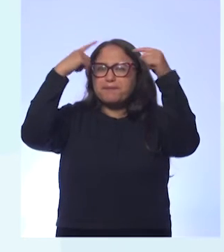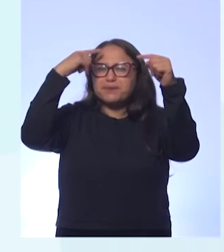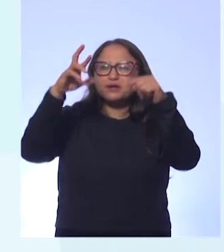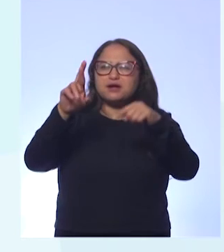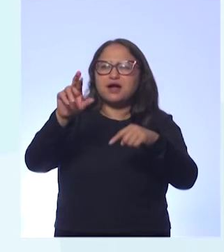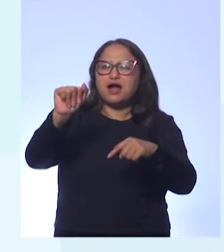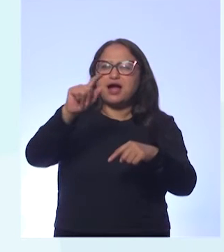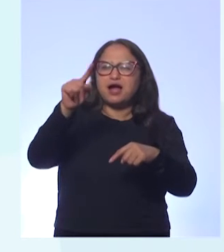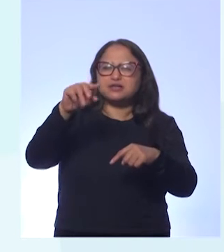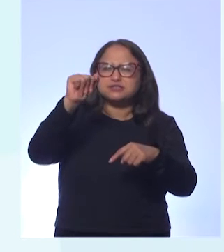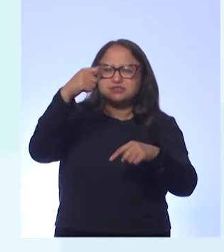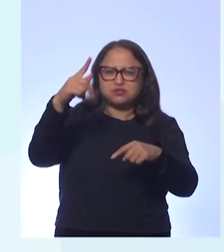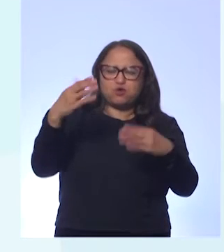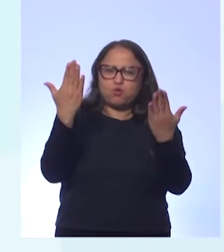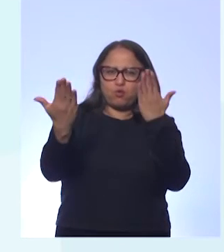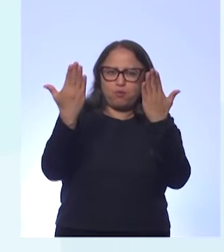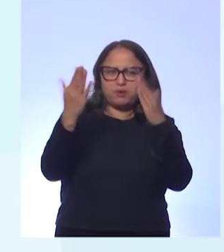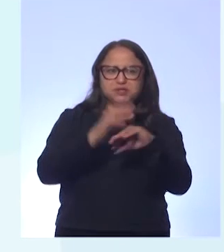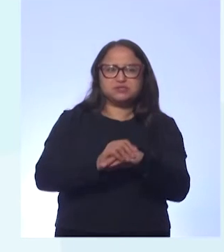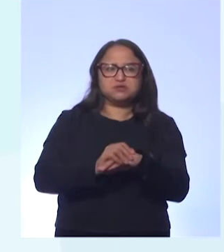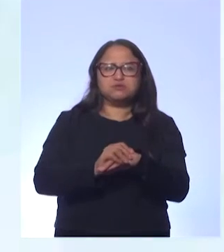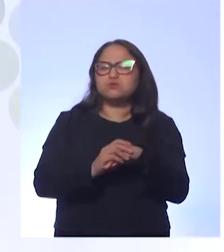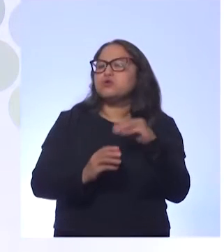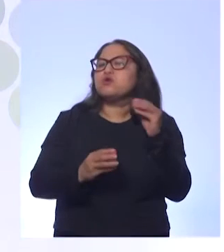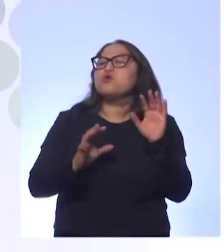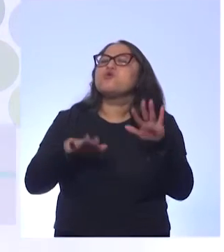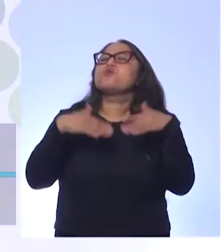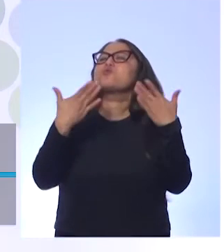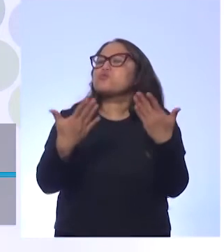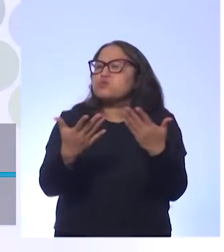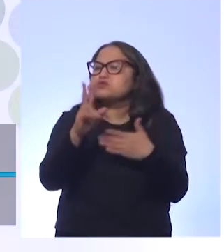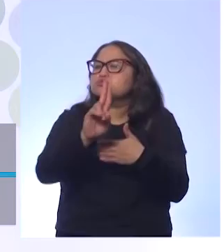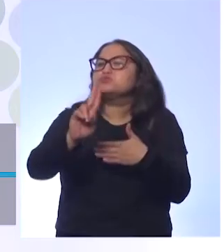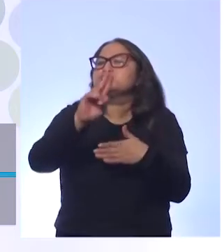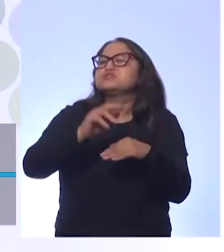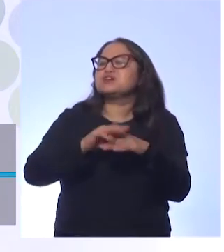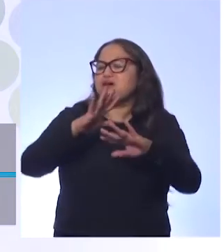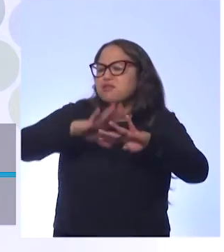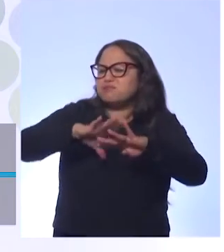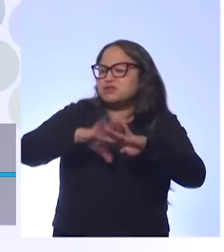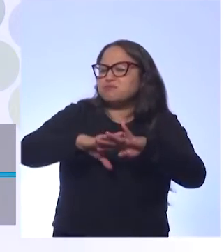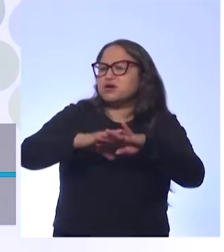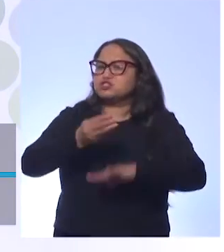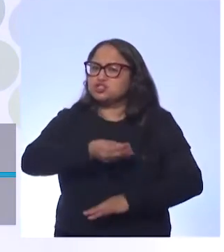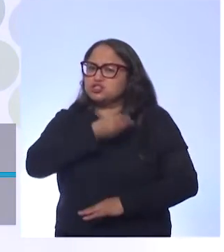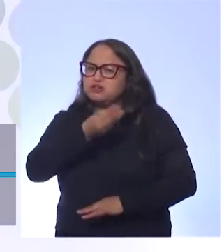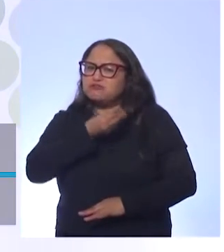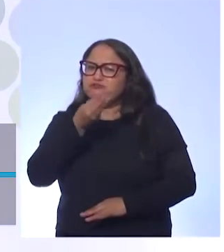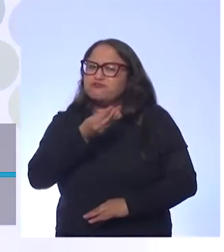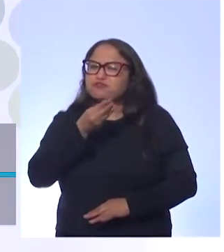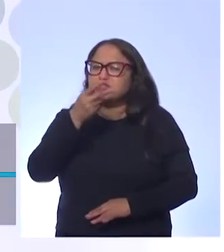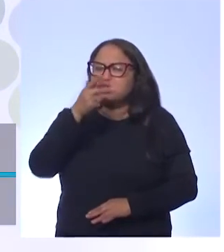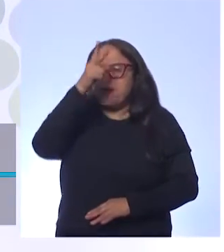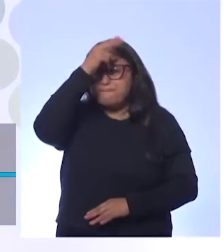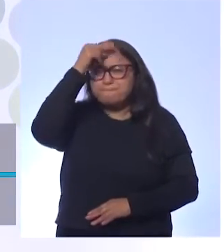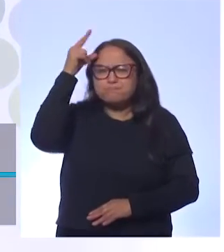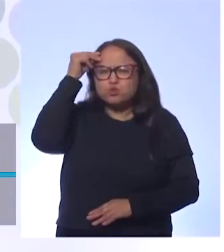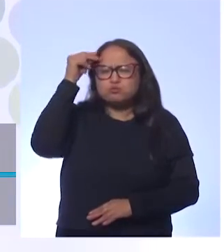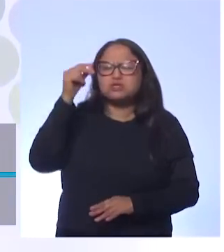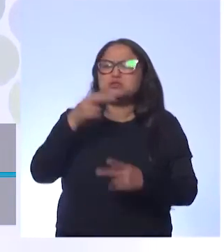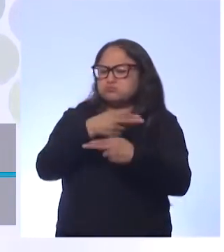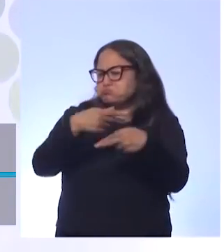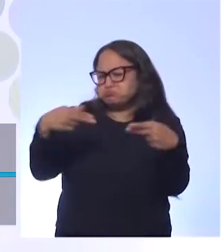de comparação, tá certo? Quando é que a gente usa essas coisas? Na matemática e na vida pública, né? Nas coisas que acontecem